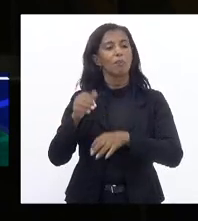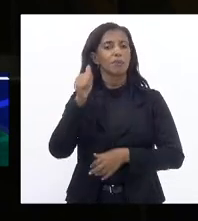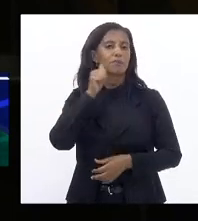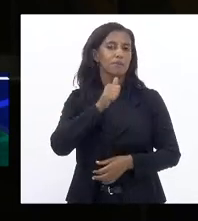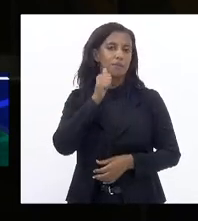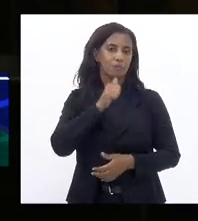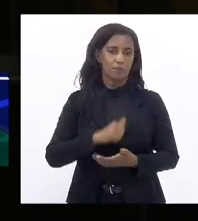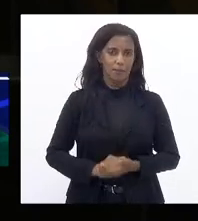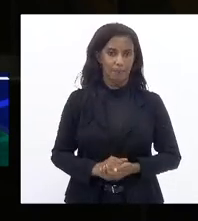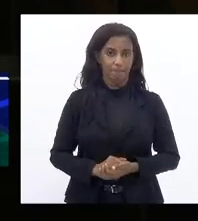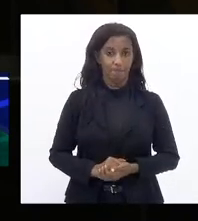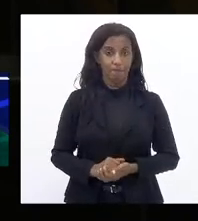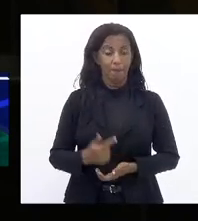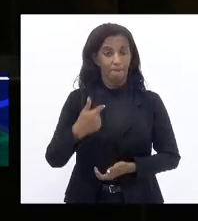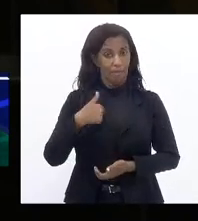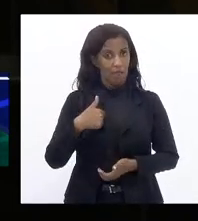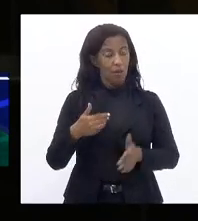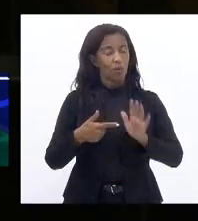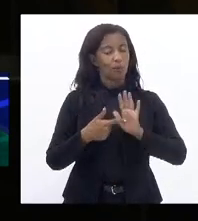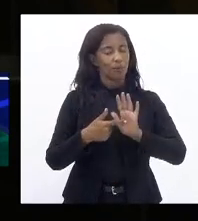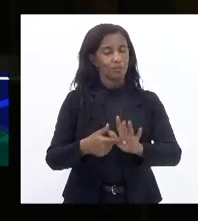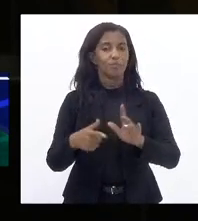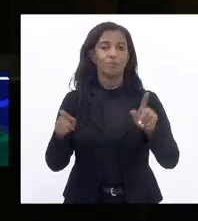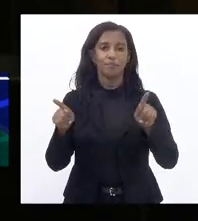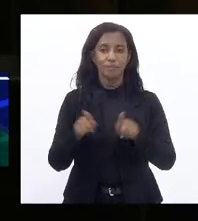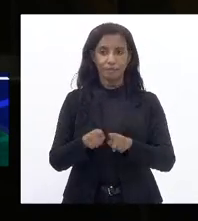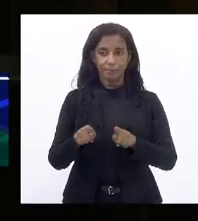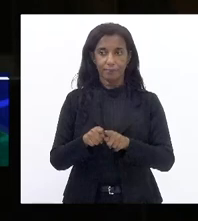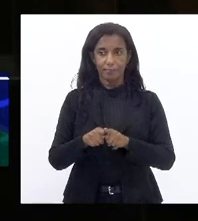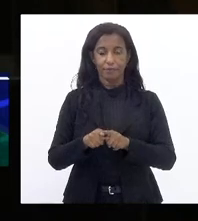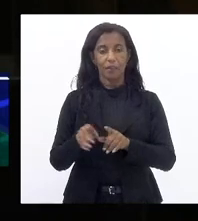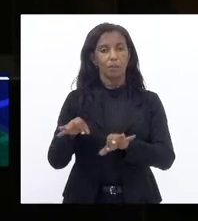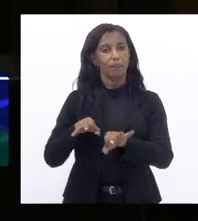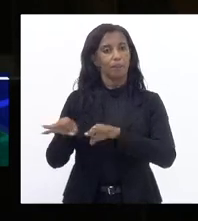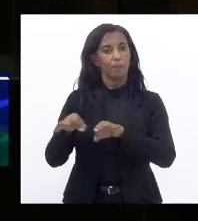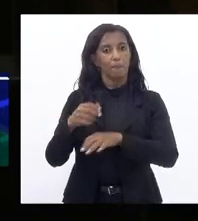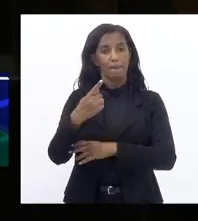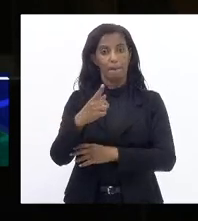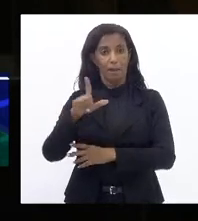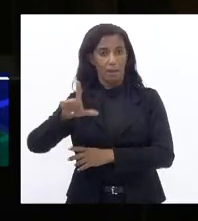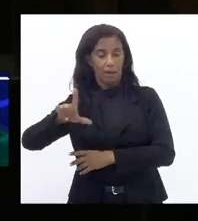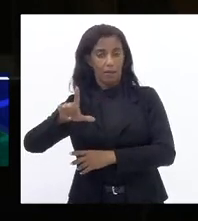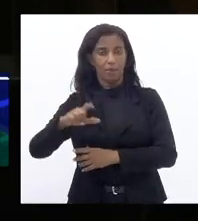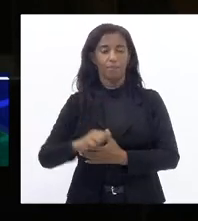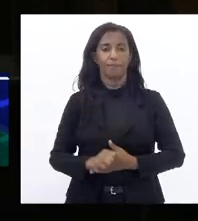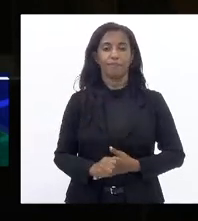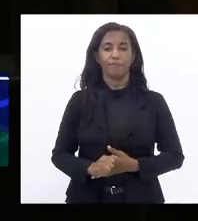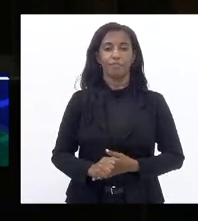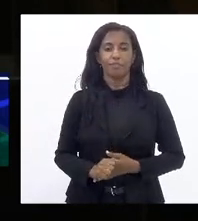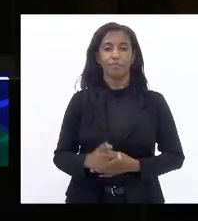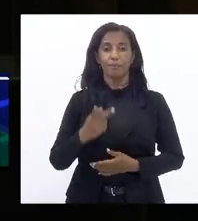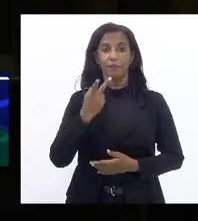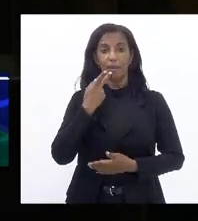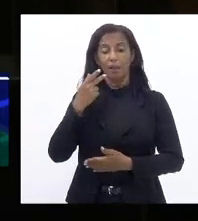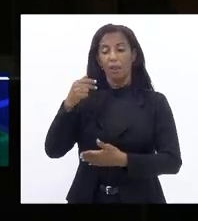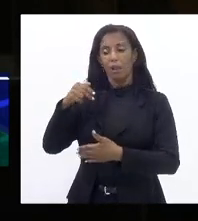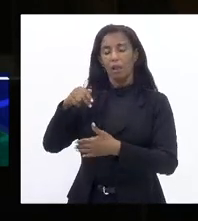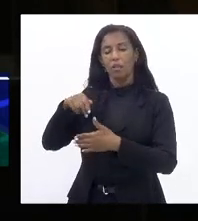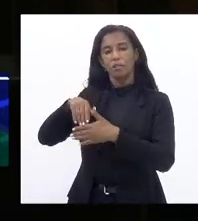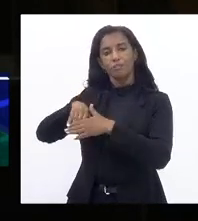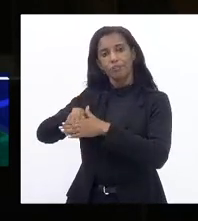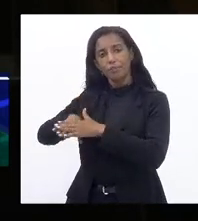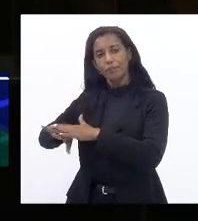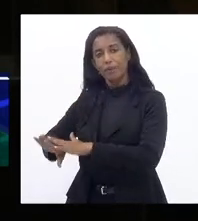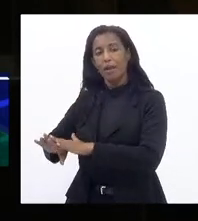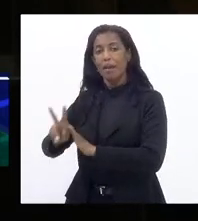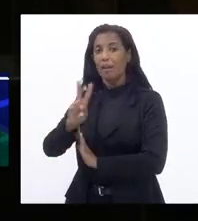mulher. E eu apresentei também um projeto de lei que diz da reserva de vagas para